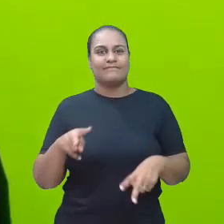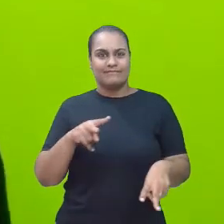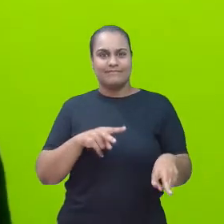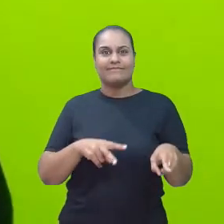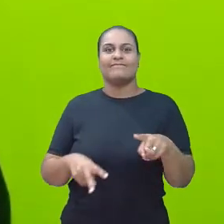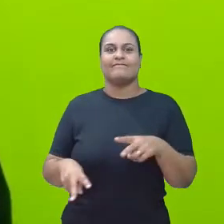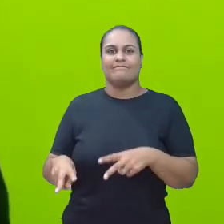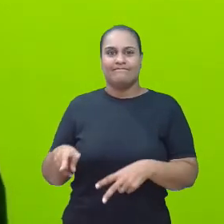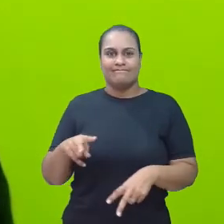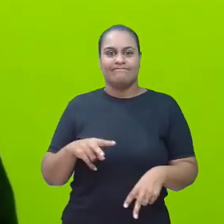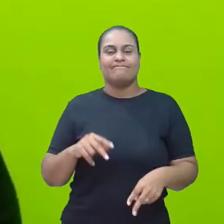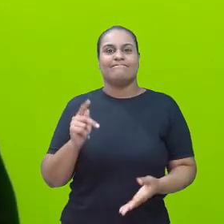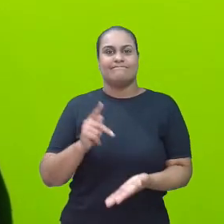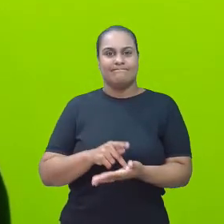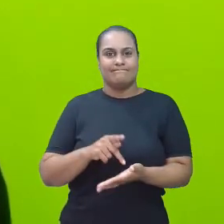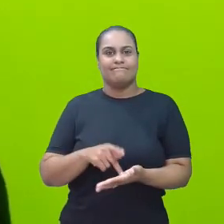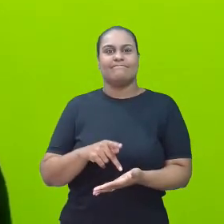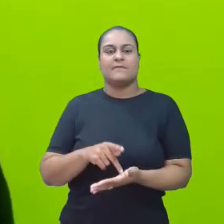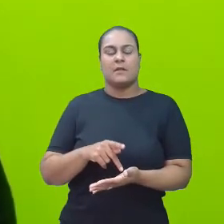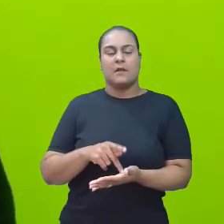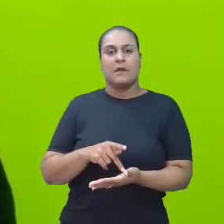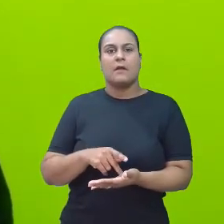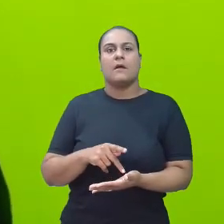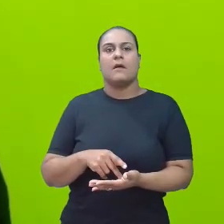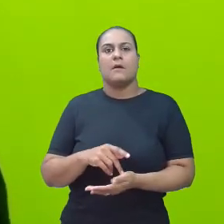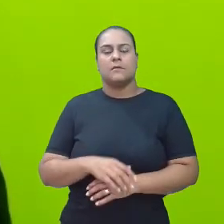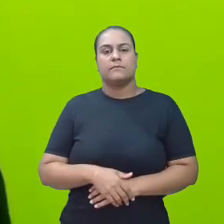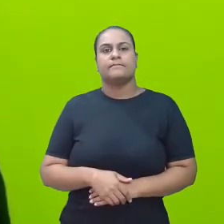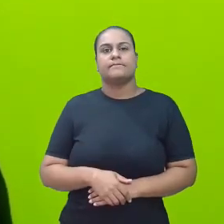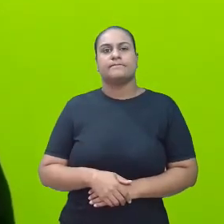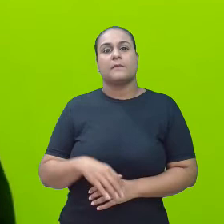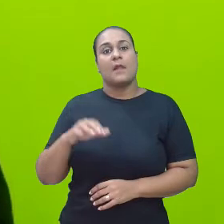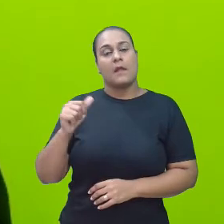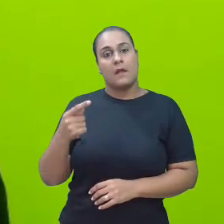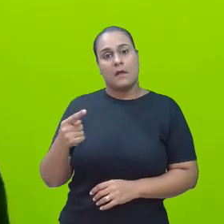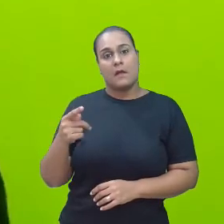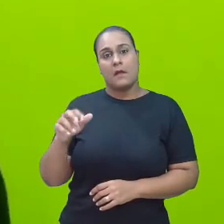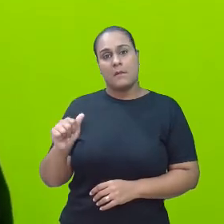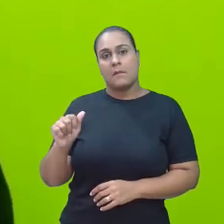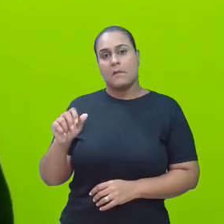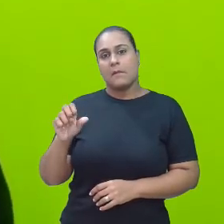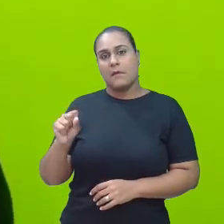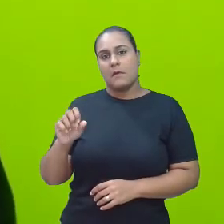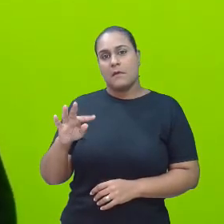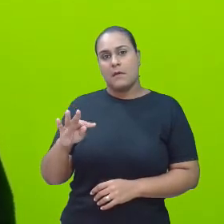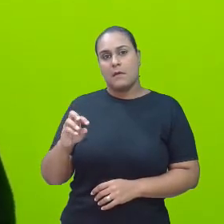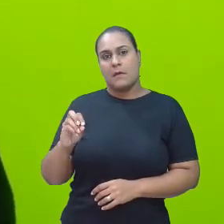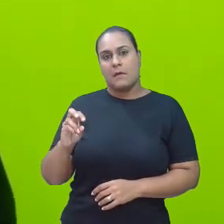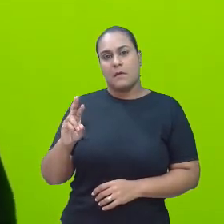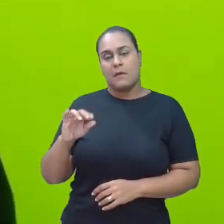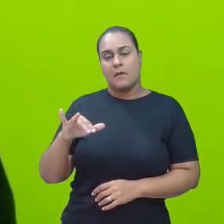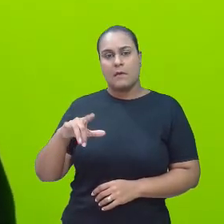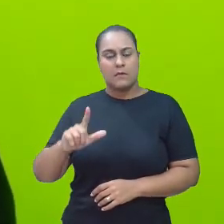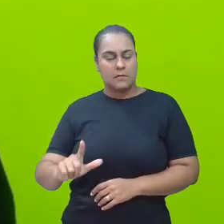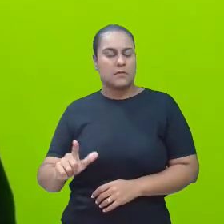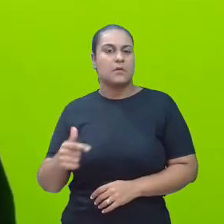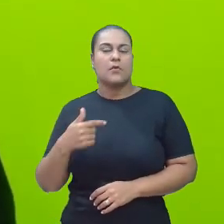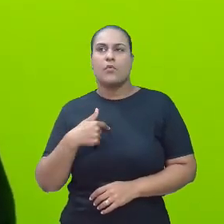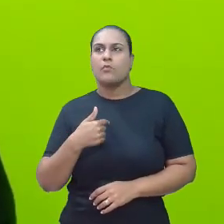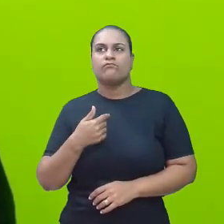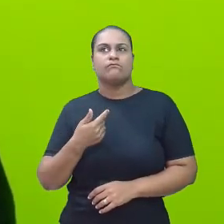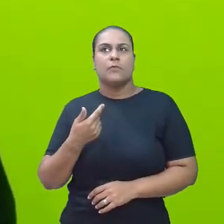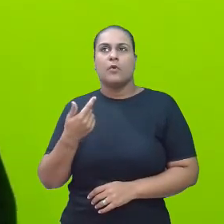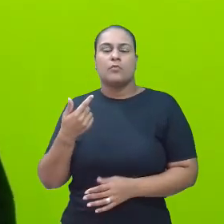assim artísticas, né? Pastoril, Surubim tinha pastoril. Eu não alcancei, mas meus pais falam